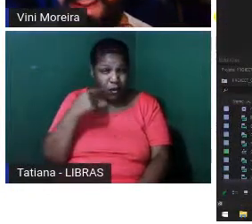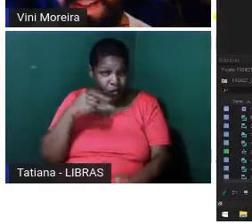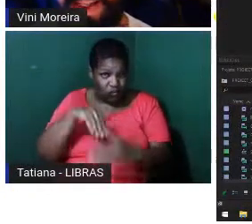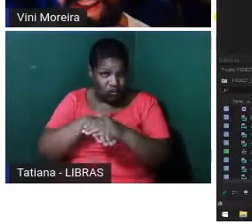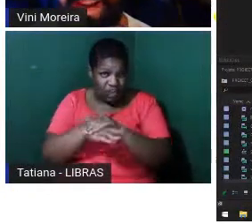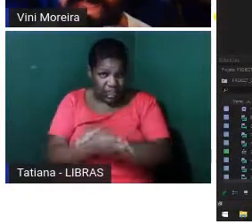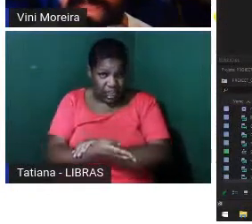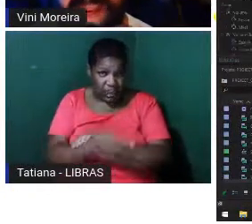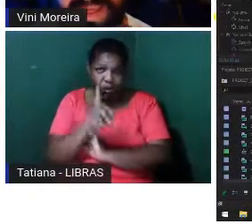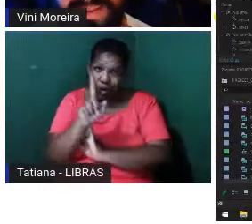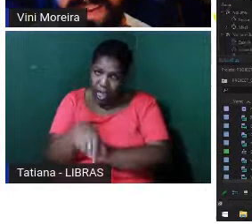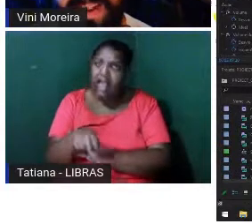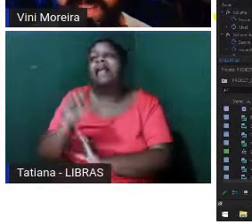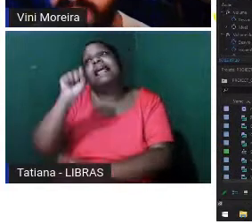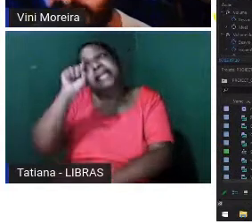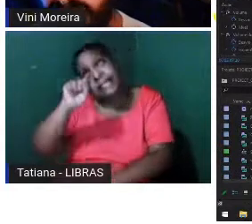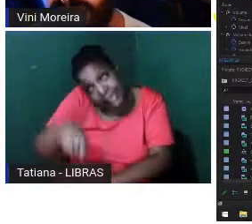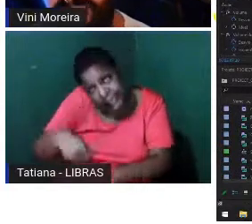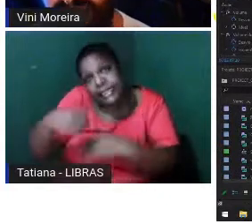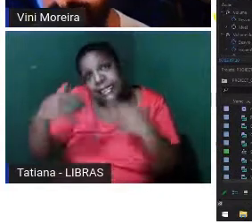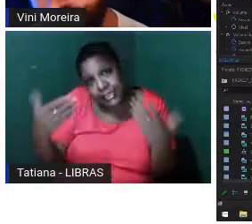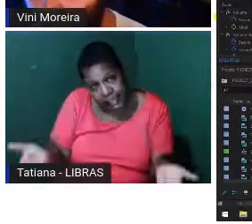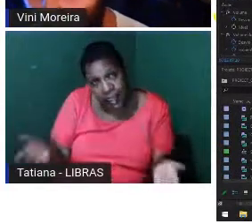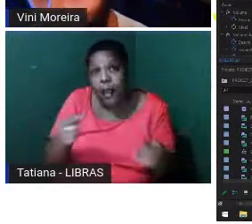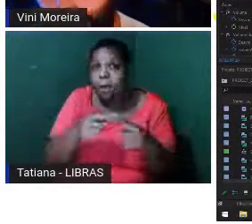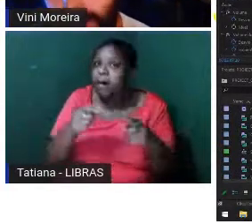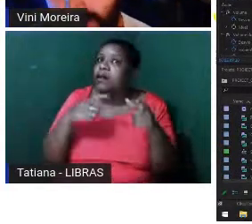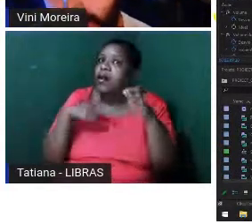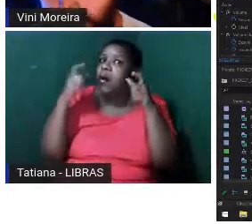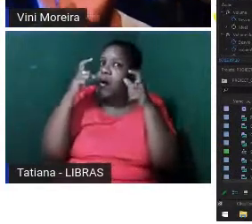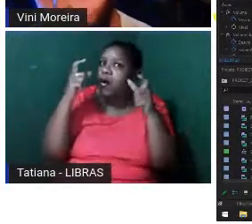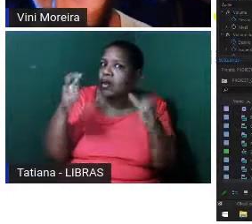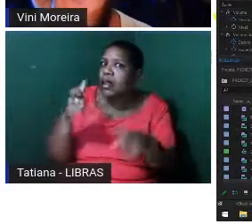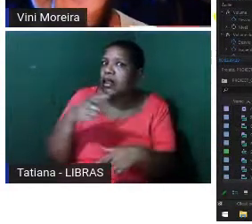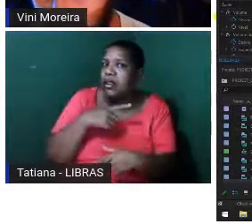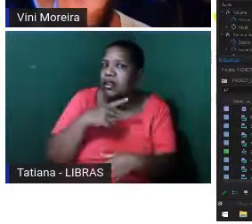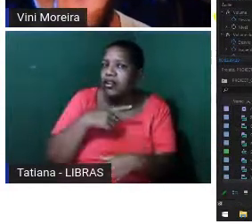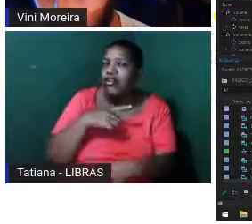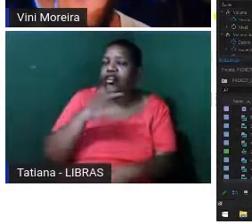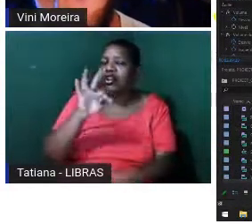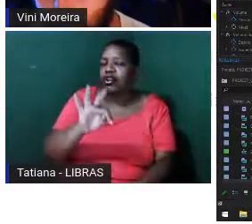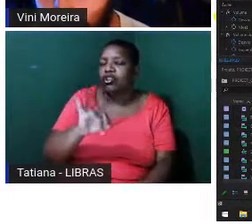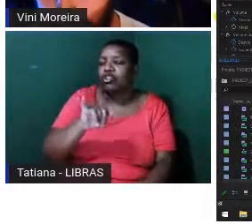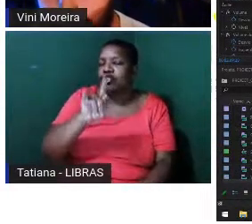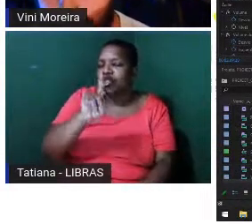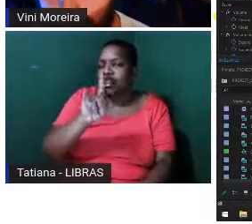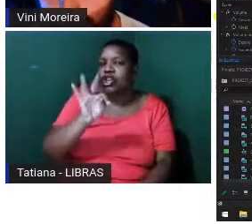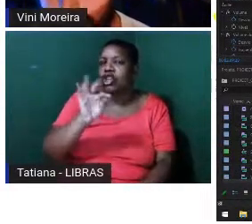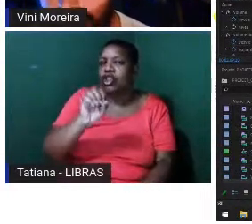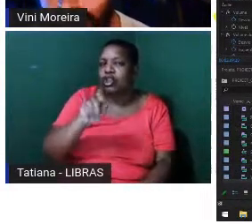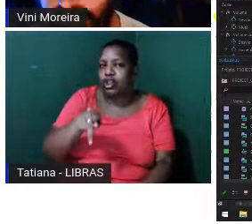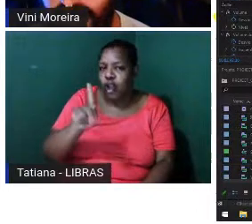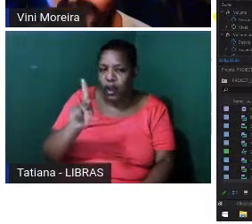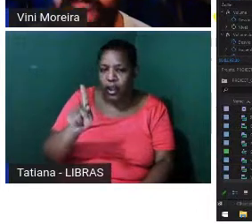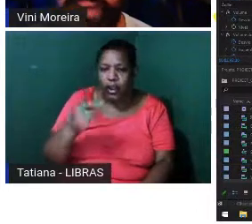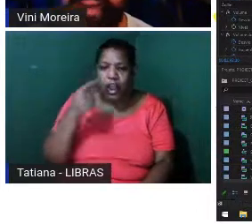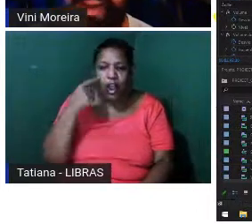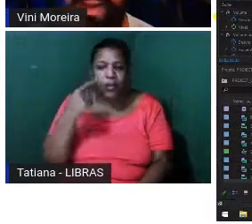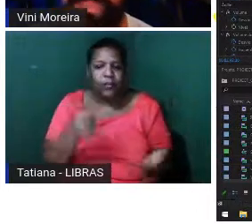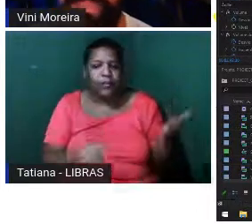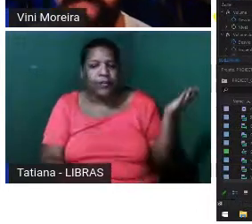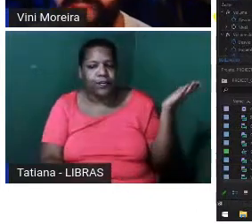Tik Tok sim mas tem muita coisa muito interessante no Tik Tok eu trouxe para gente esse aqui